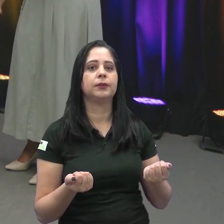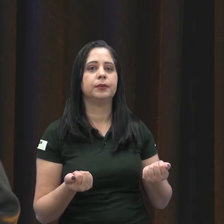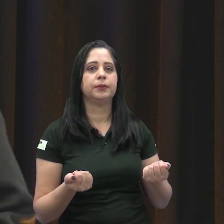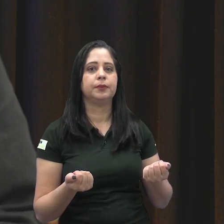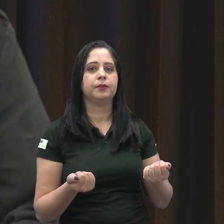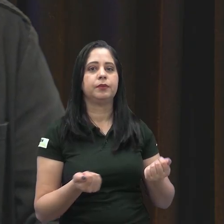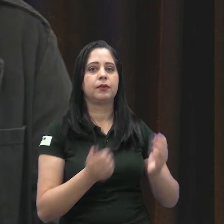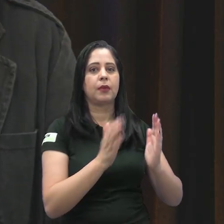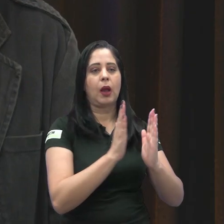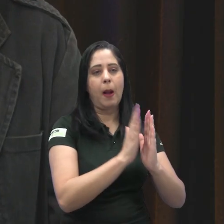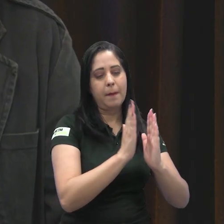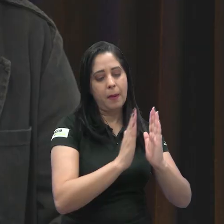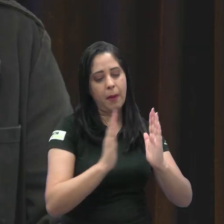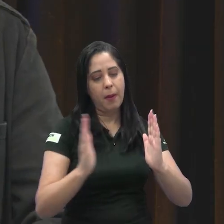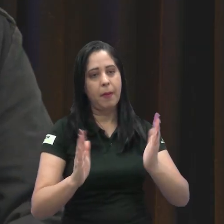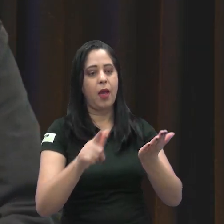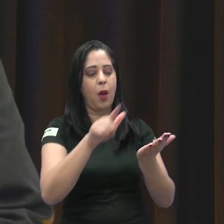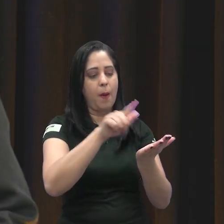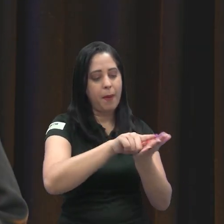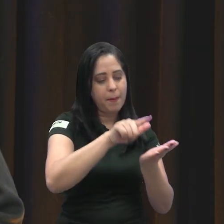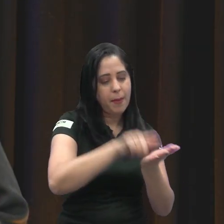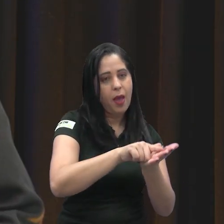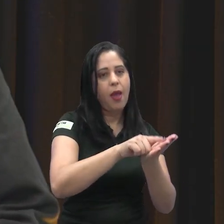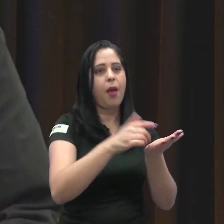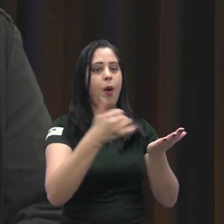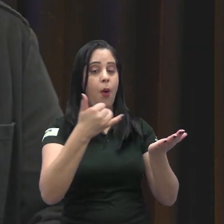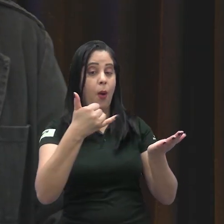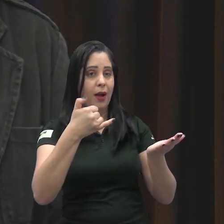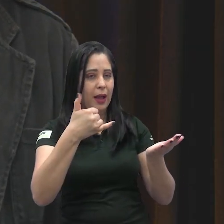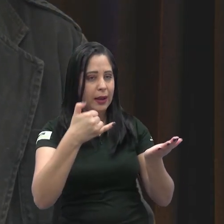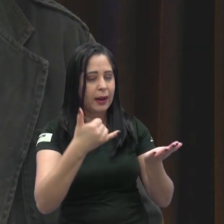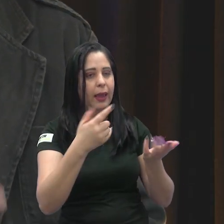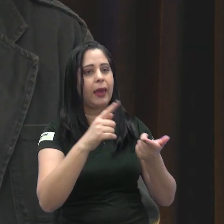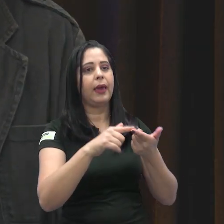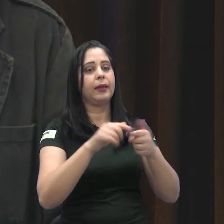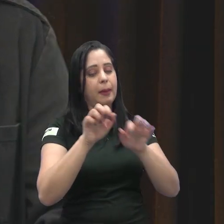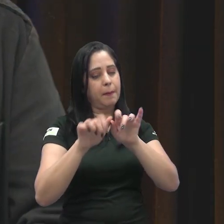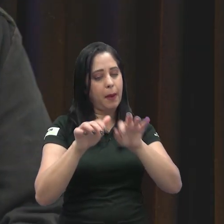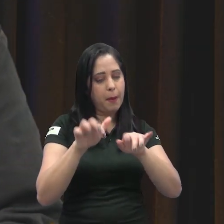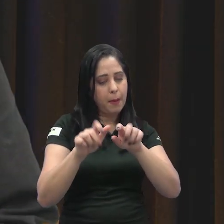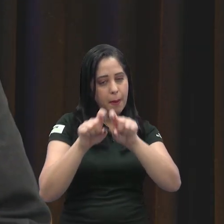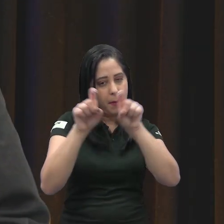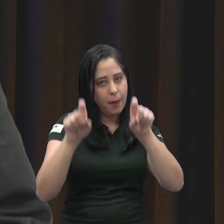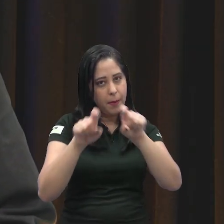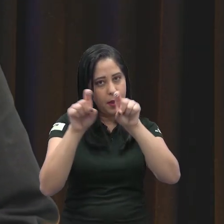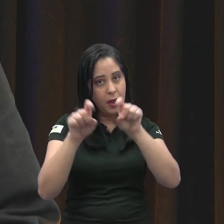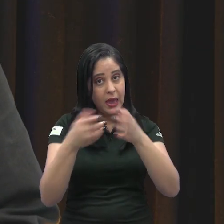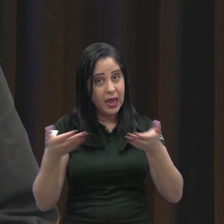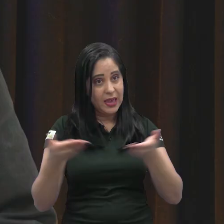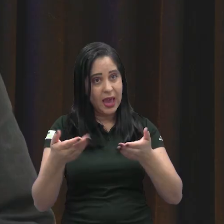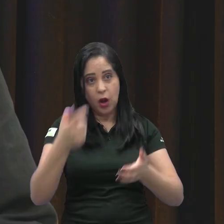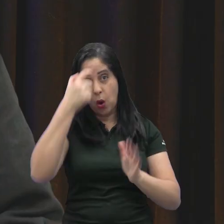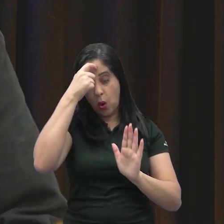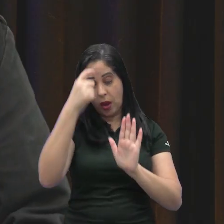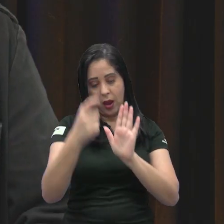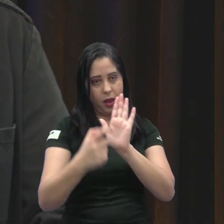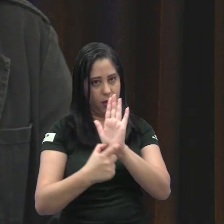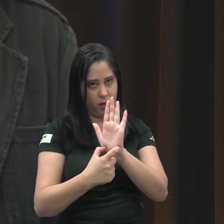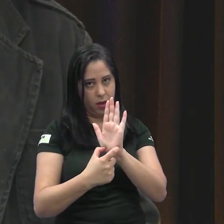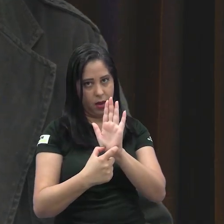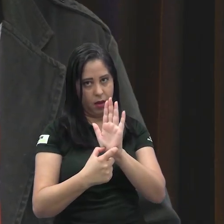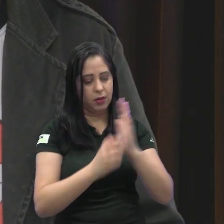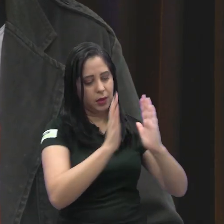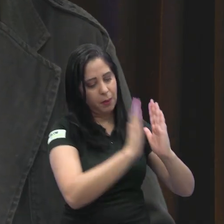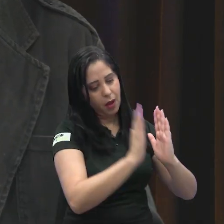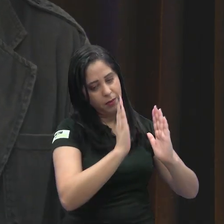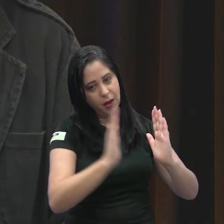processo de lápis e caneta, depois passando pelo computador e agora na inteligência artificial.